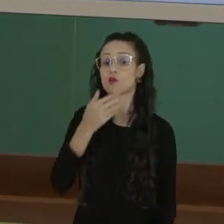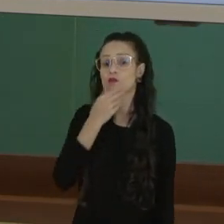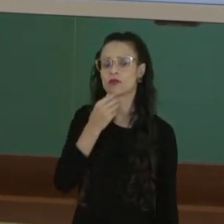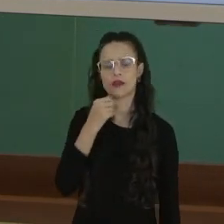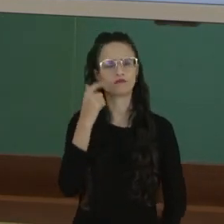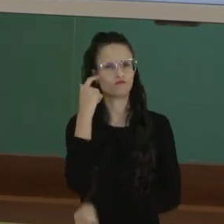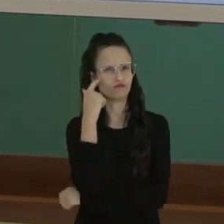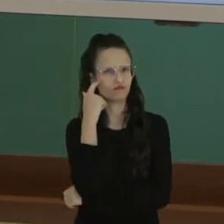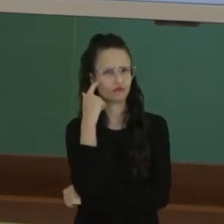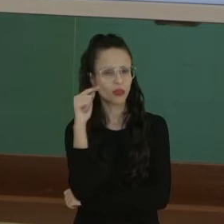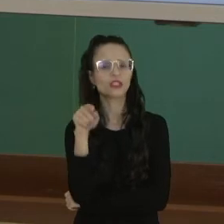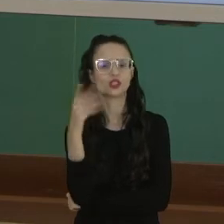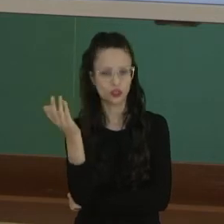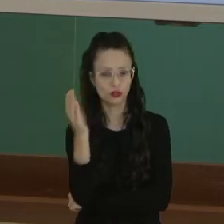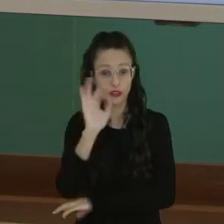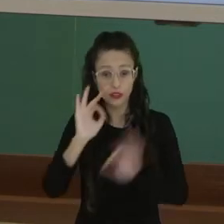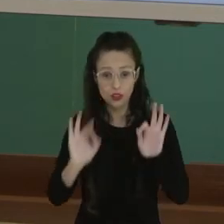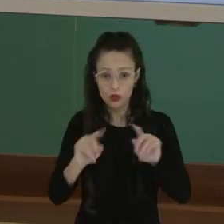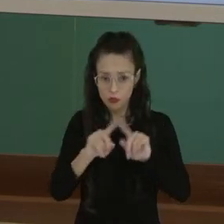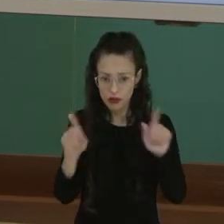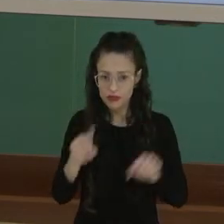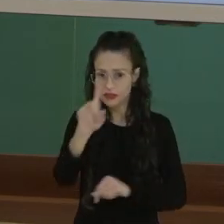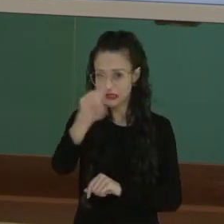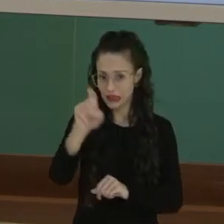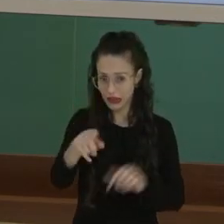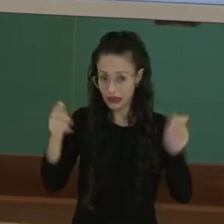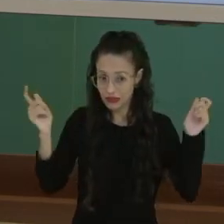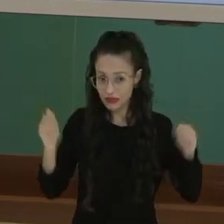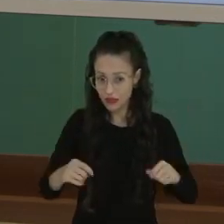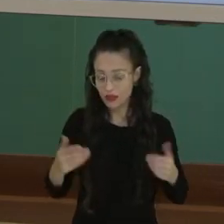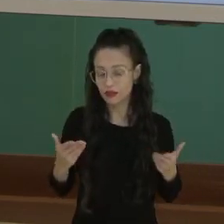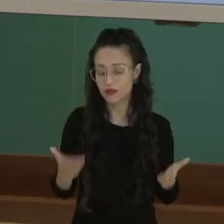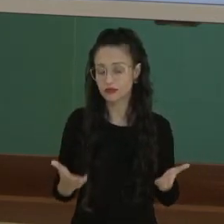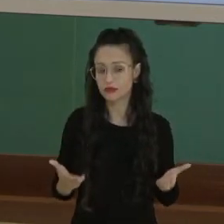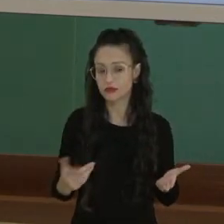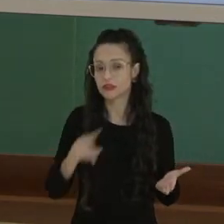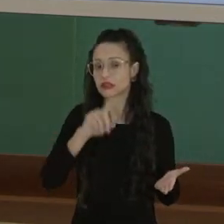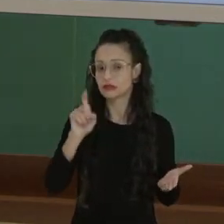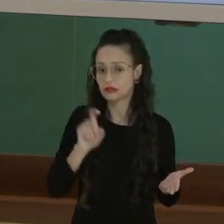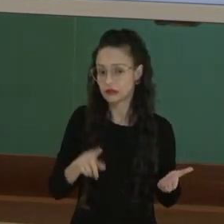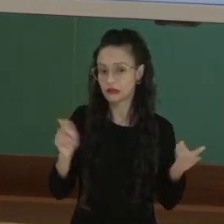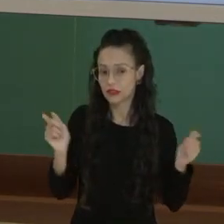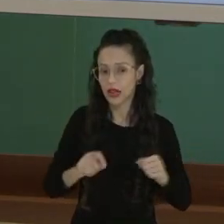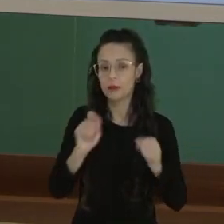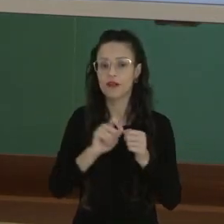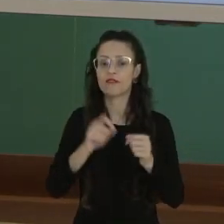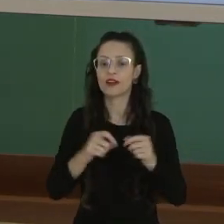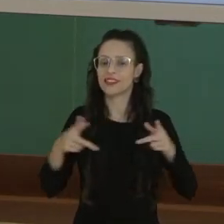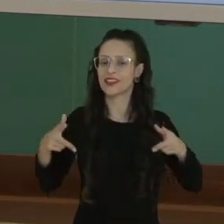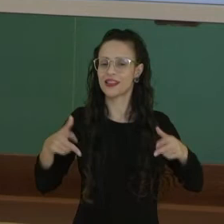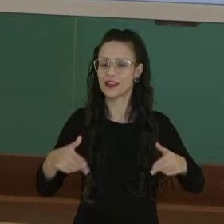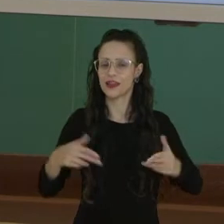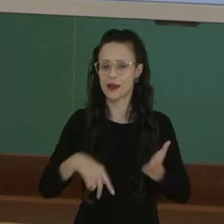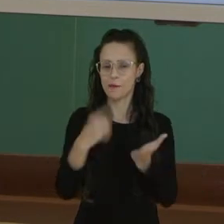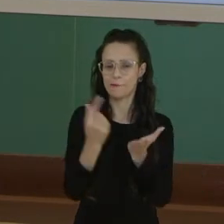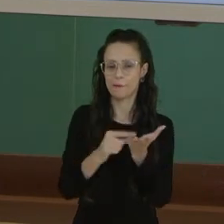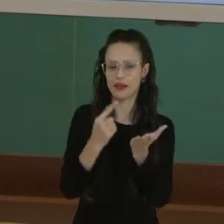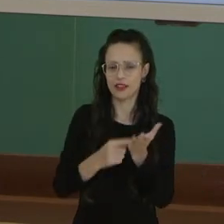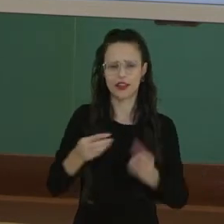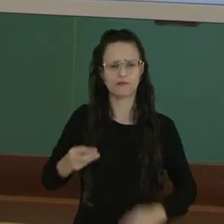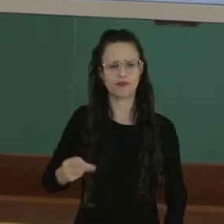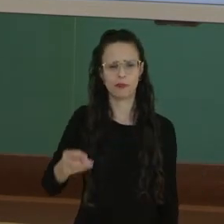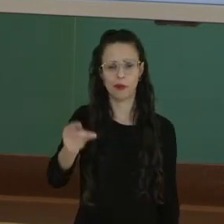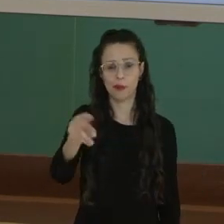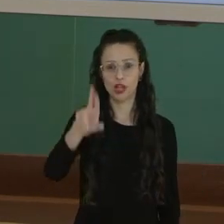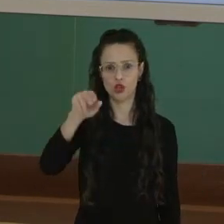pensando nisso, certo? Mas será que é possível fazer isso? Será que é possível fazer uma bateria eterna que jamais irá